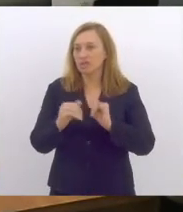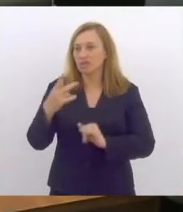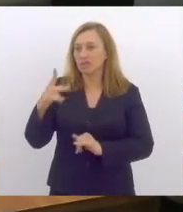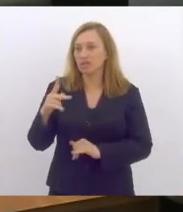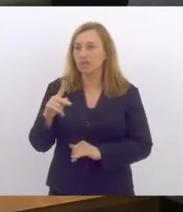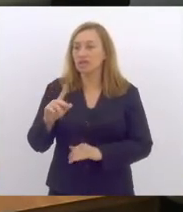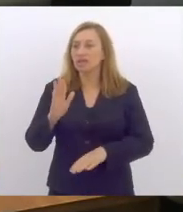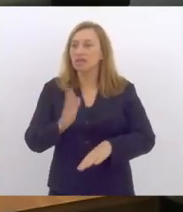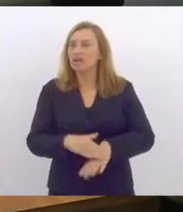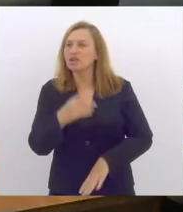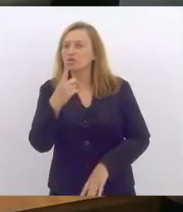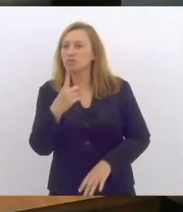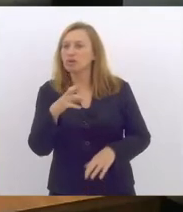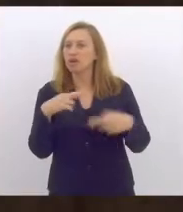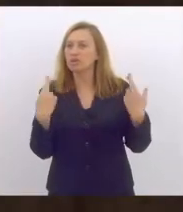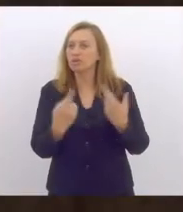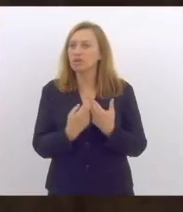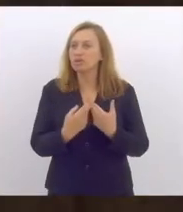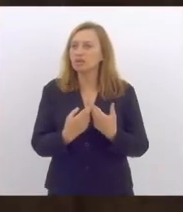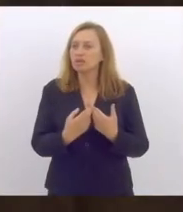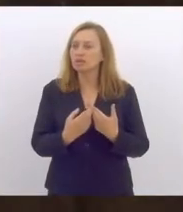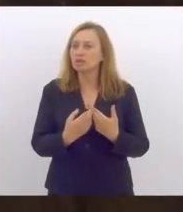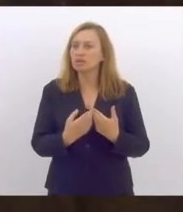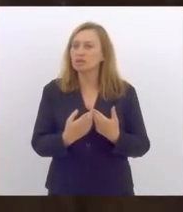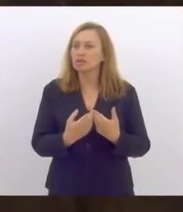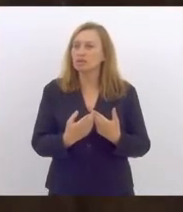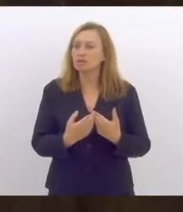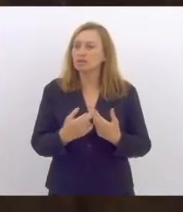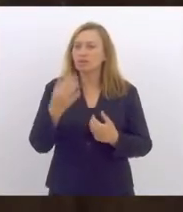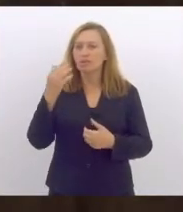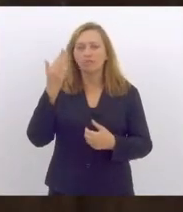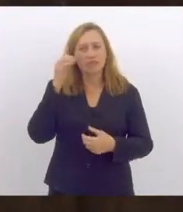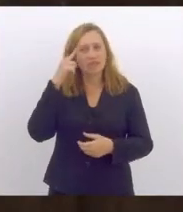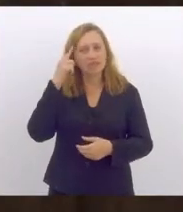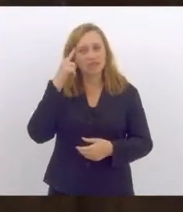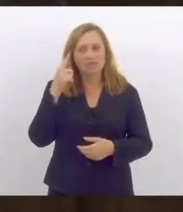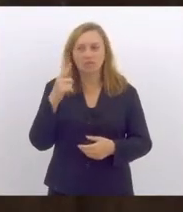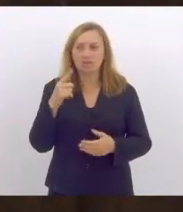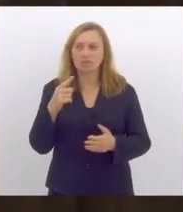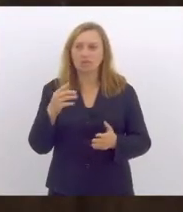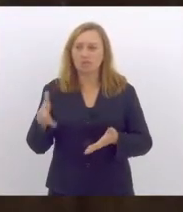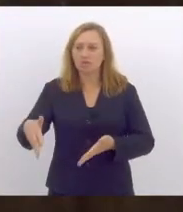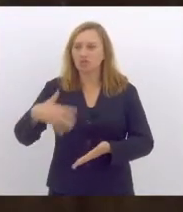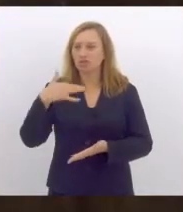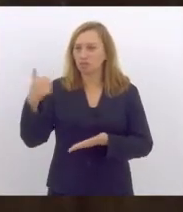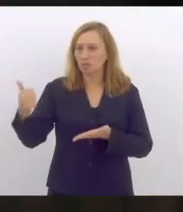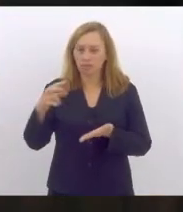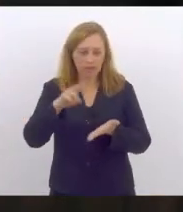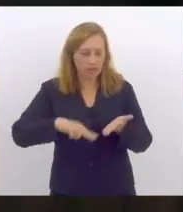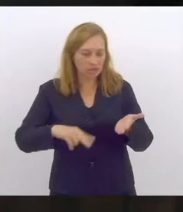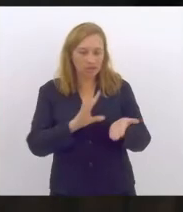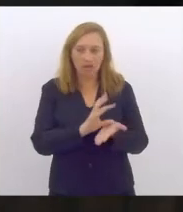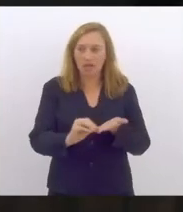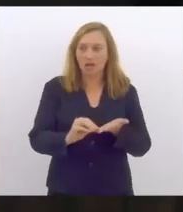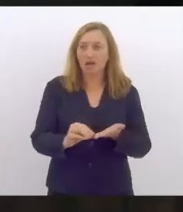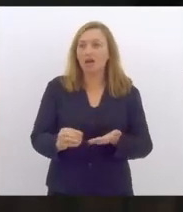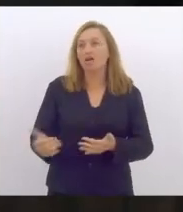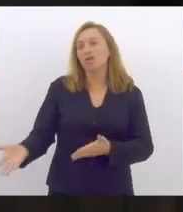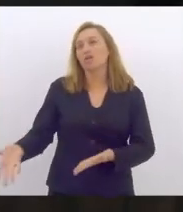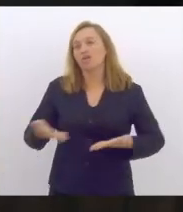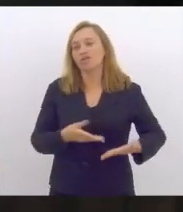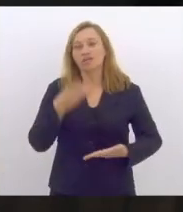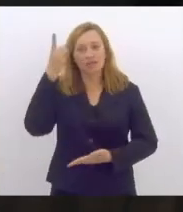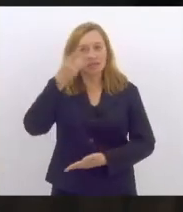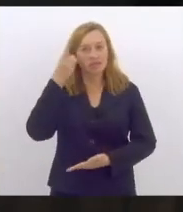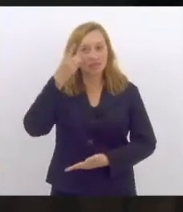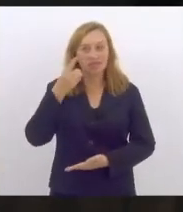tem mais uma sessão? Tem mais uma sessão. Pensei que o senhor havia me chamado para fazer a leitura da ata. A presidência convida a deputada